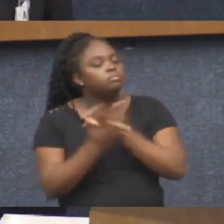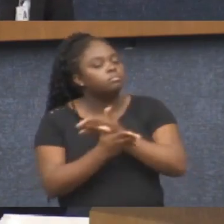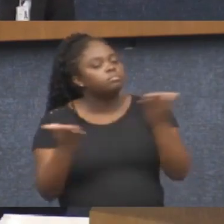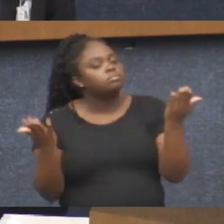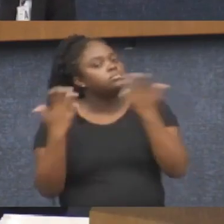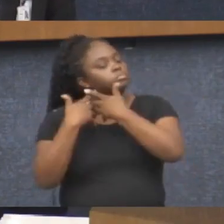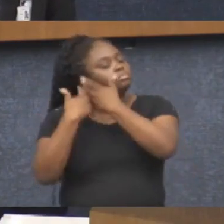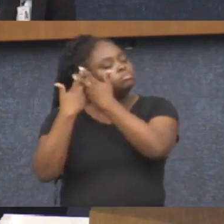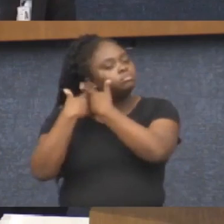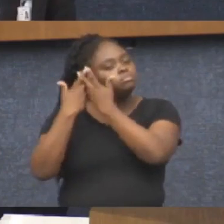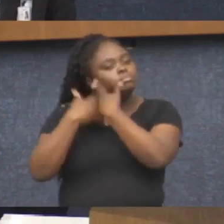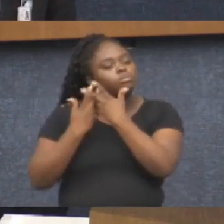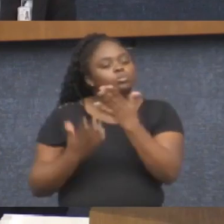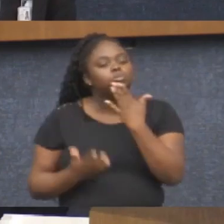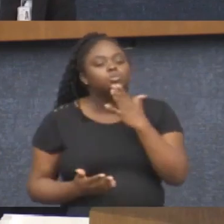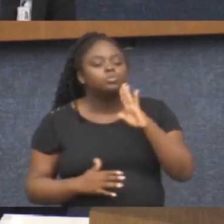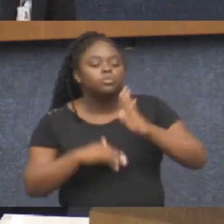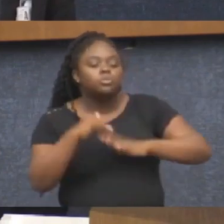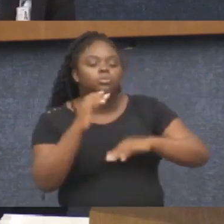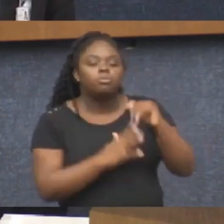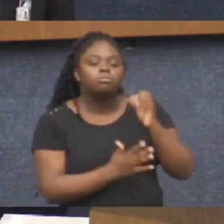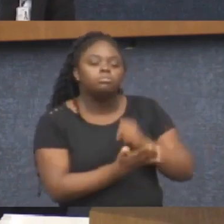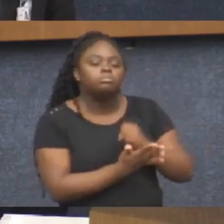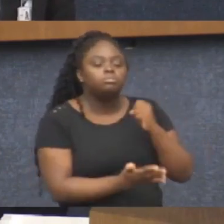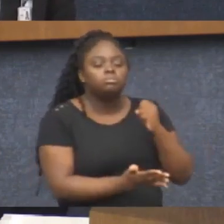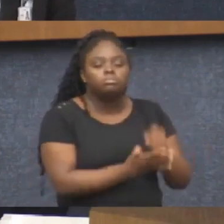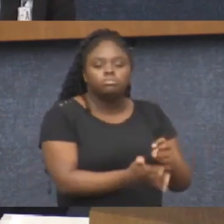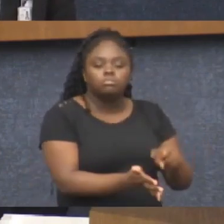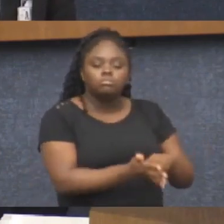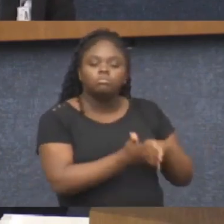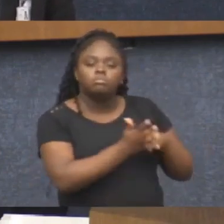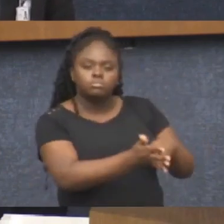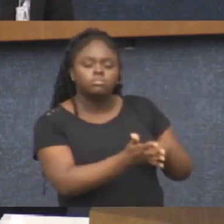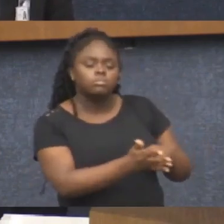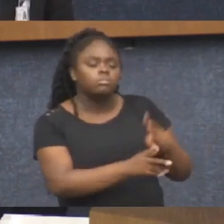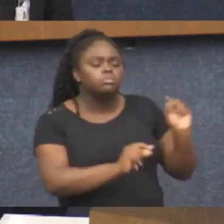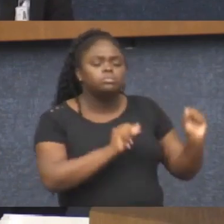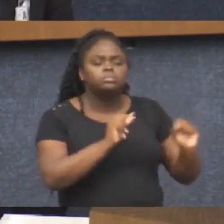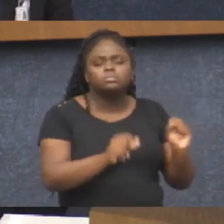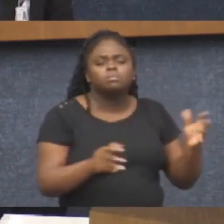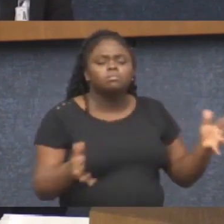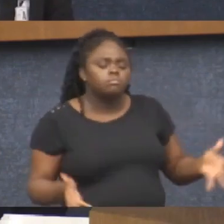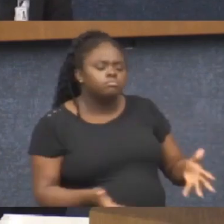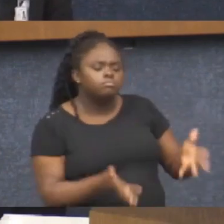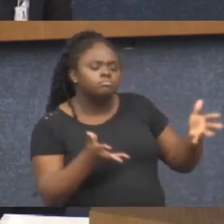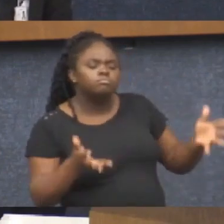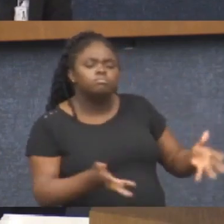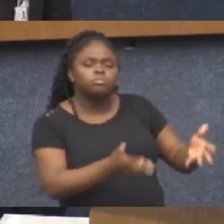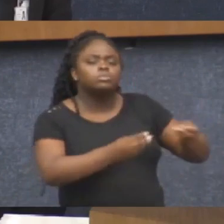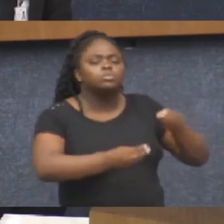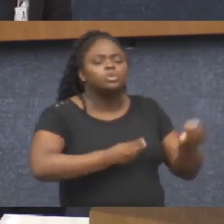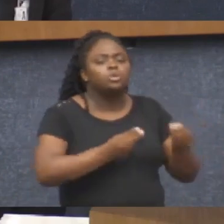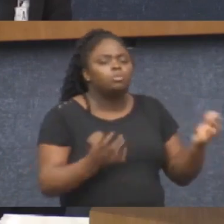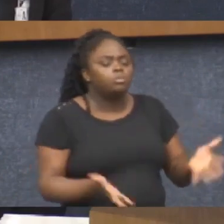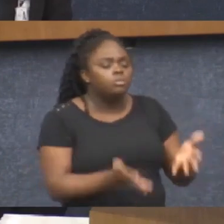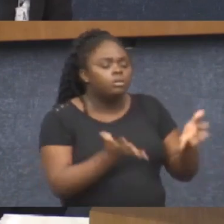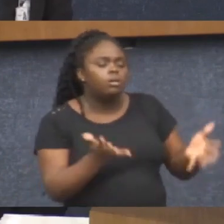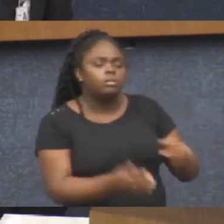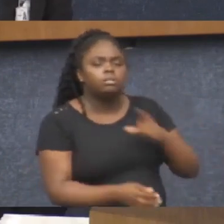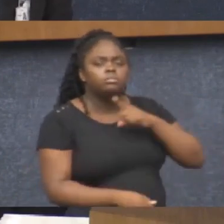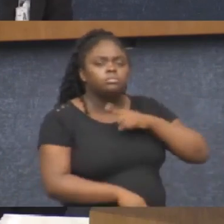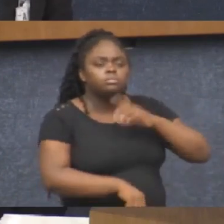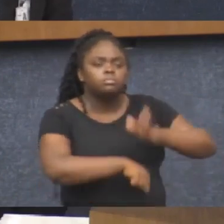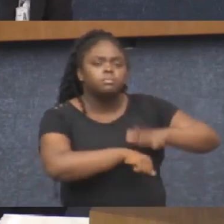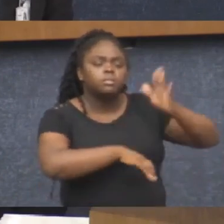para vocês. Qual profissional contratar e fixar enquanto escolha? O que, que eu vou, né, estimular? O quê? Como eu vou estimular para ter